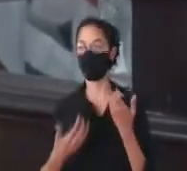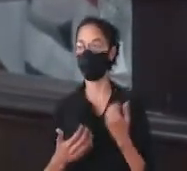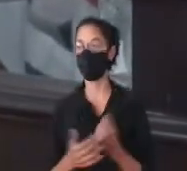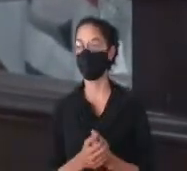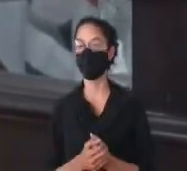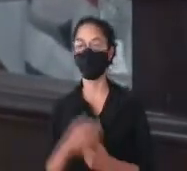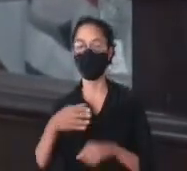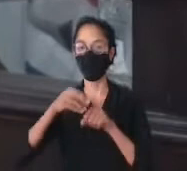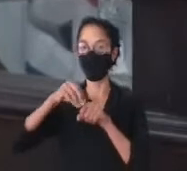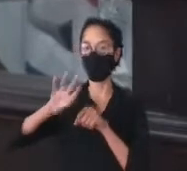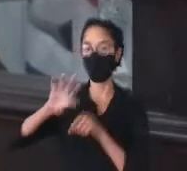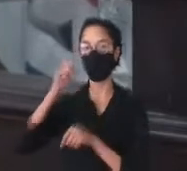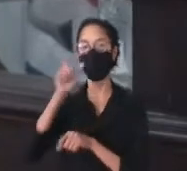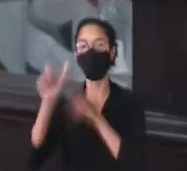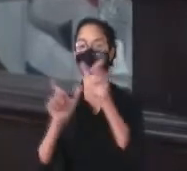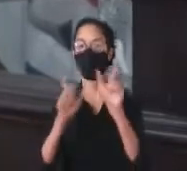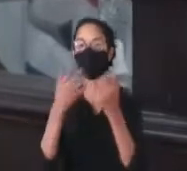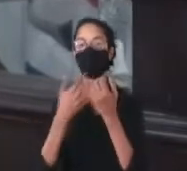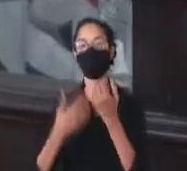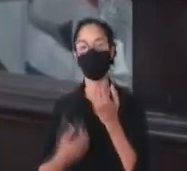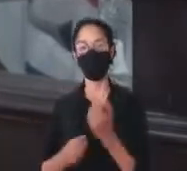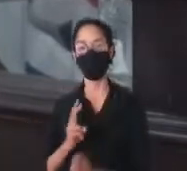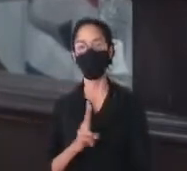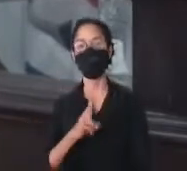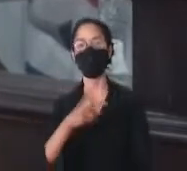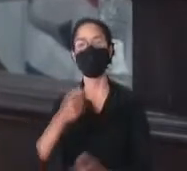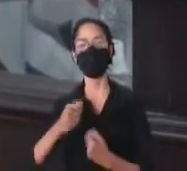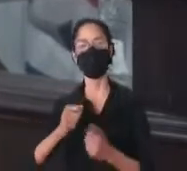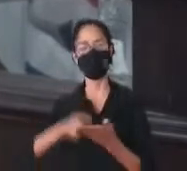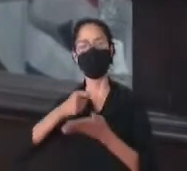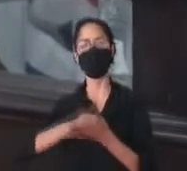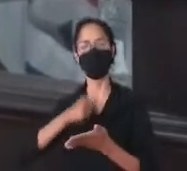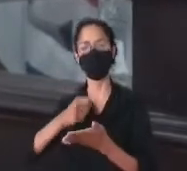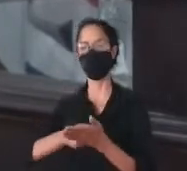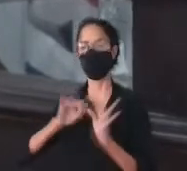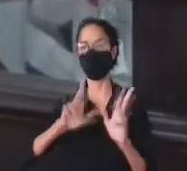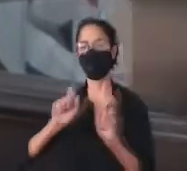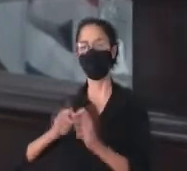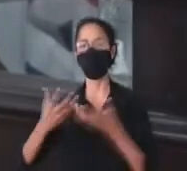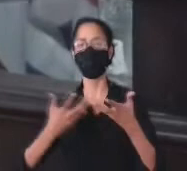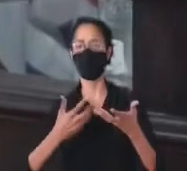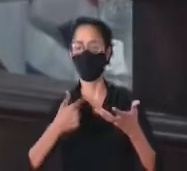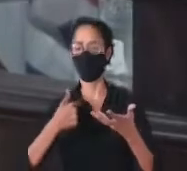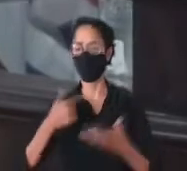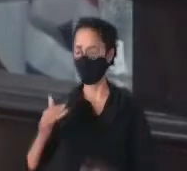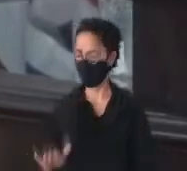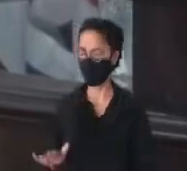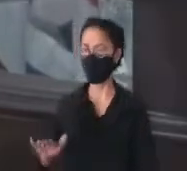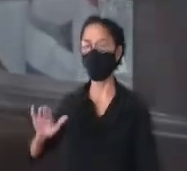é o recado que eu deixo para as mulheres ouro-pretanos aquela sempre tem que lutar por tudo que elas querem porque foi o que eu fiz desde muito